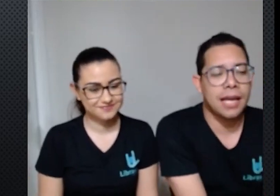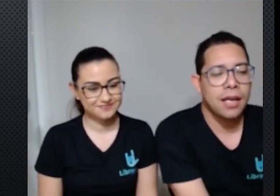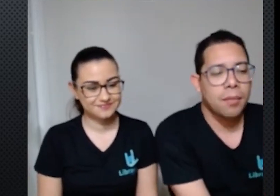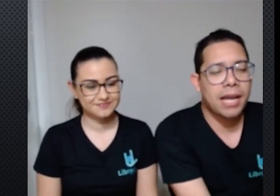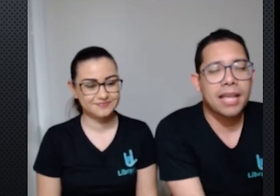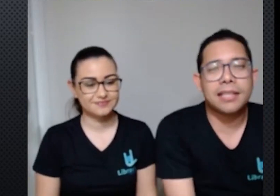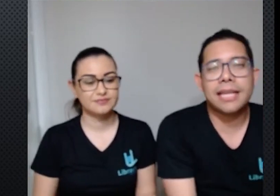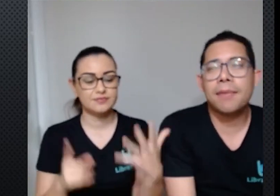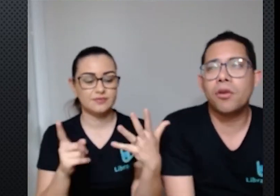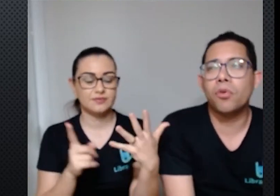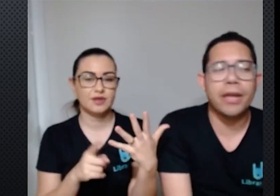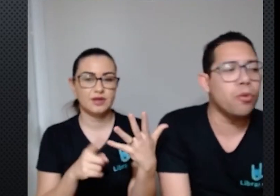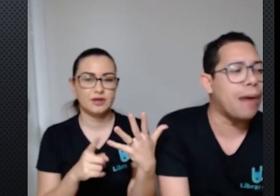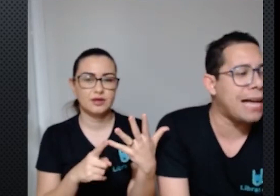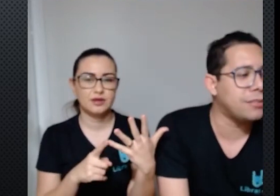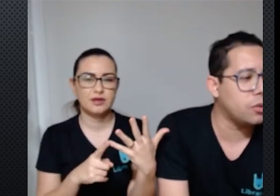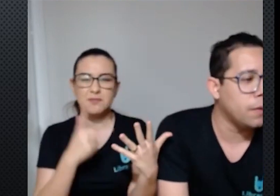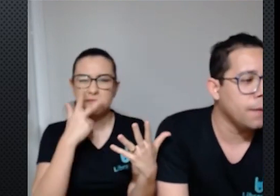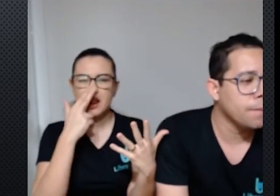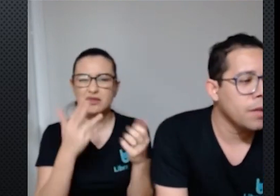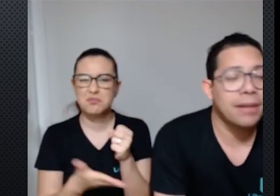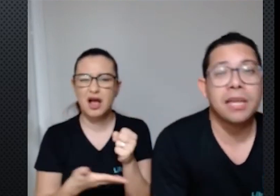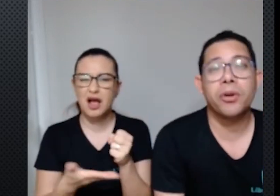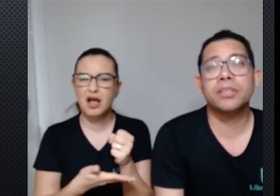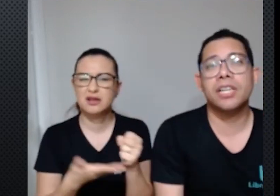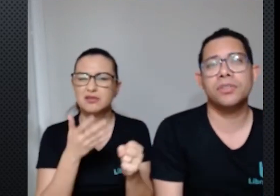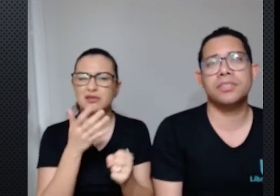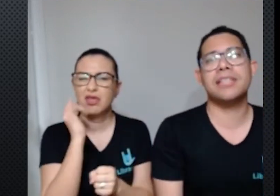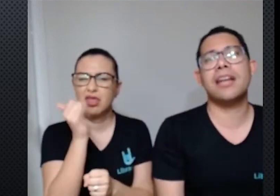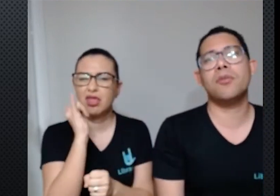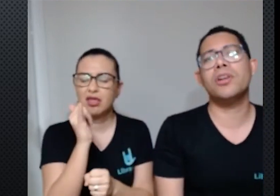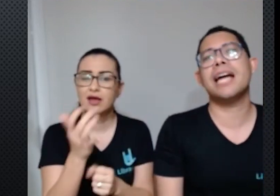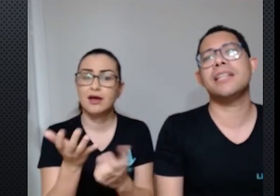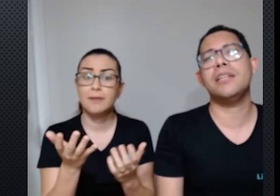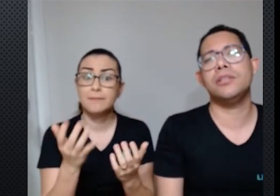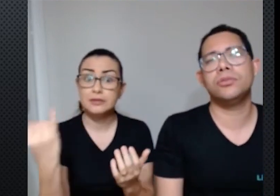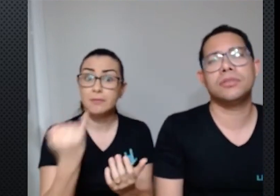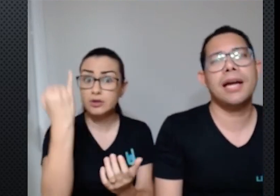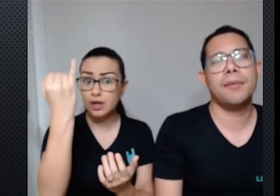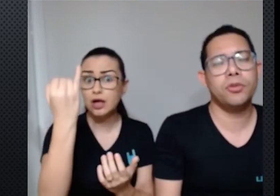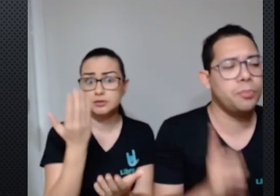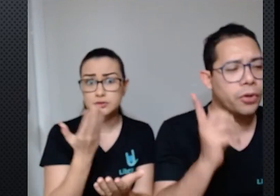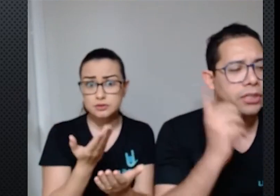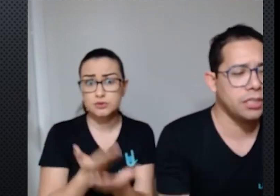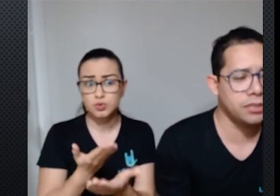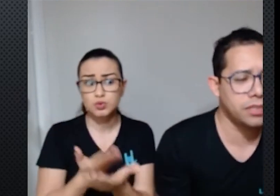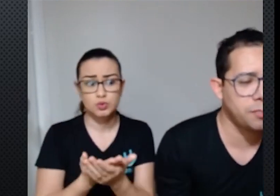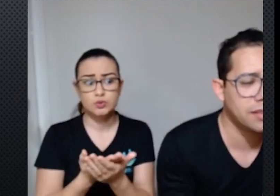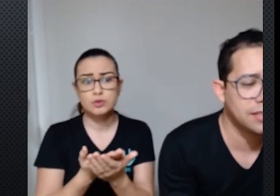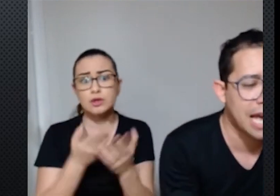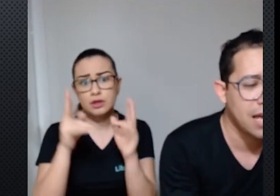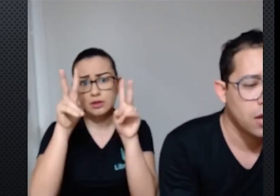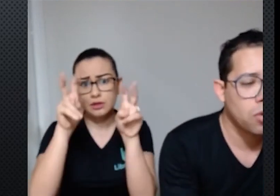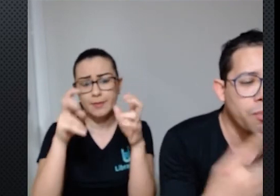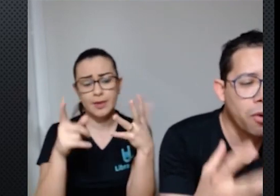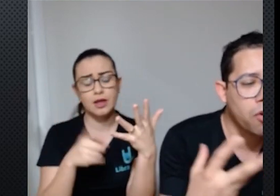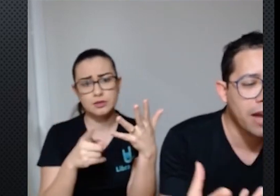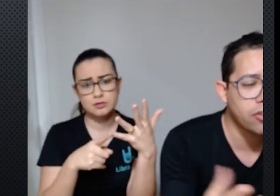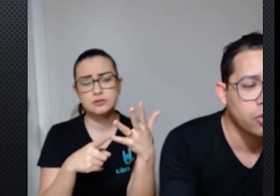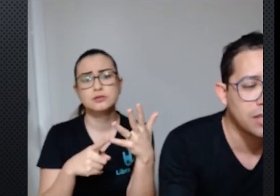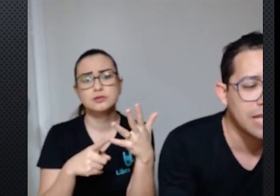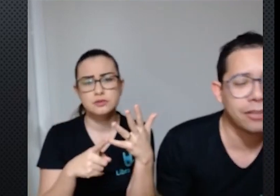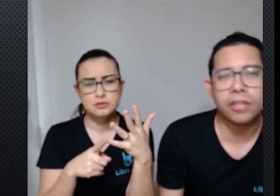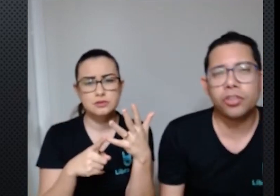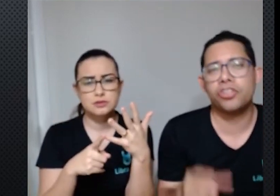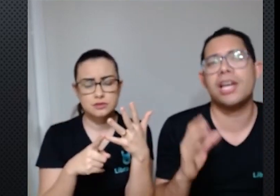essa, tá? Parece até meio básico, mas é importante vocês darem uma olhada nisso, tá? É muito importante vocês pensar com um pouco